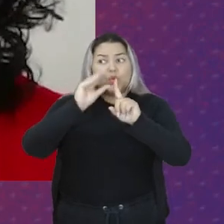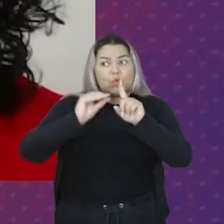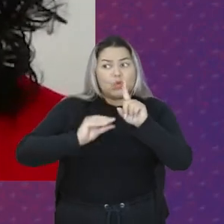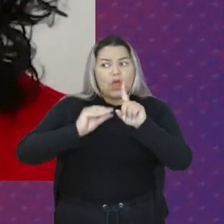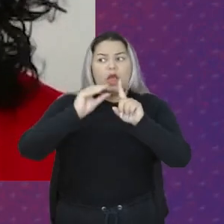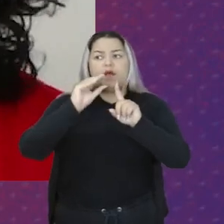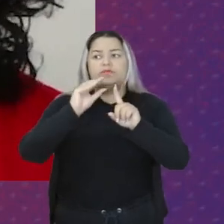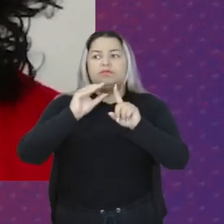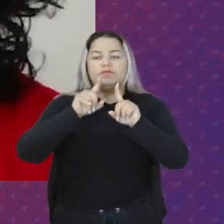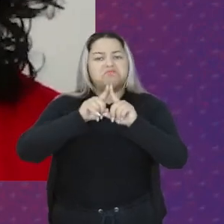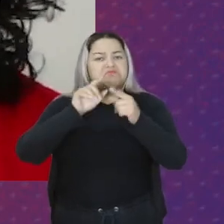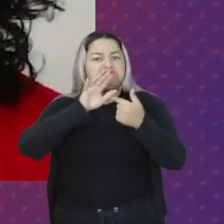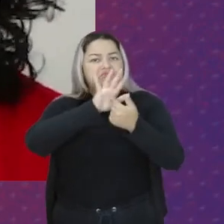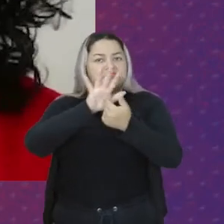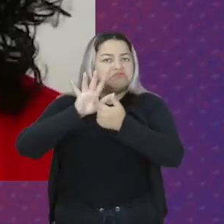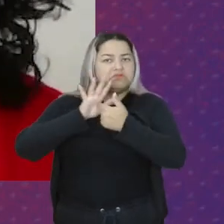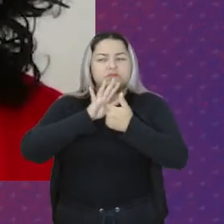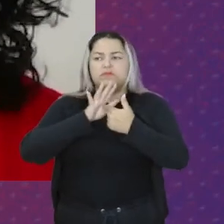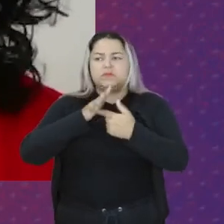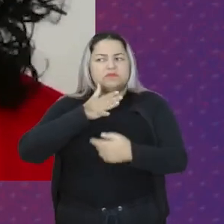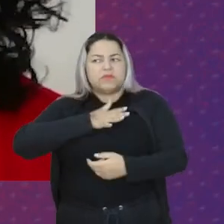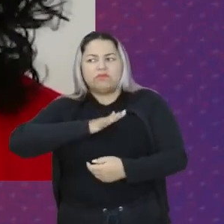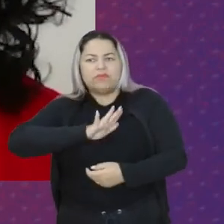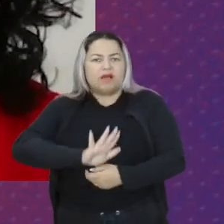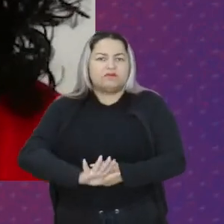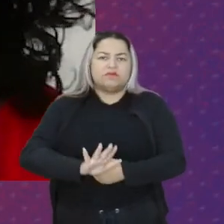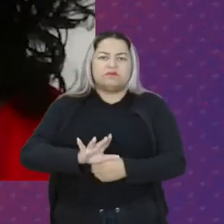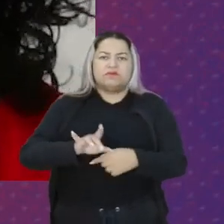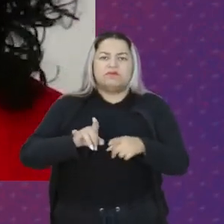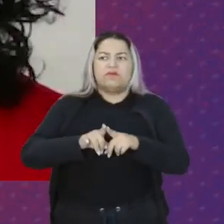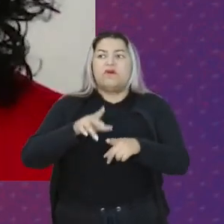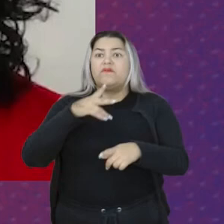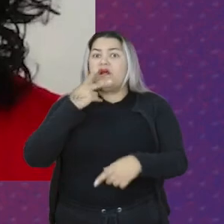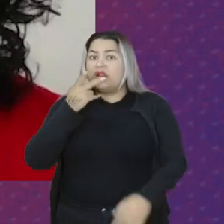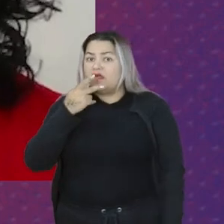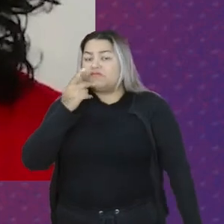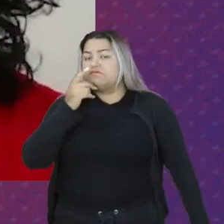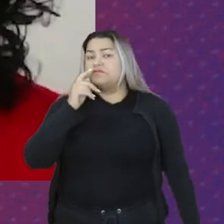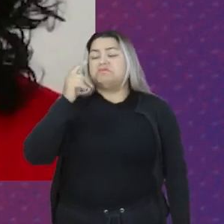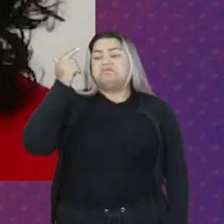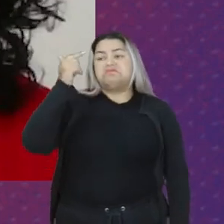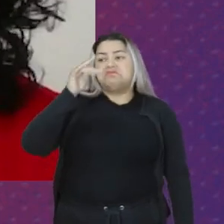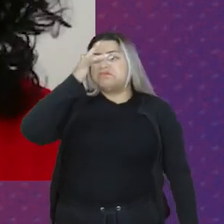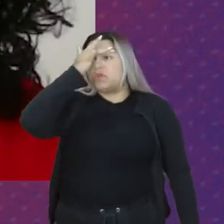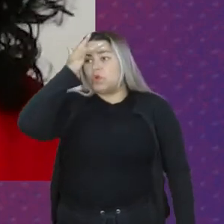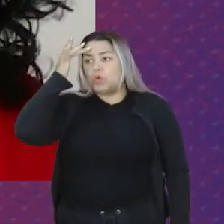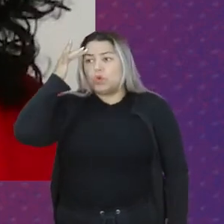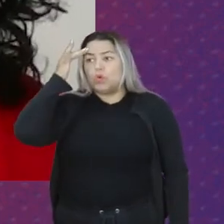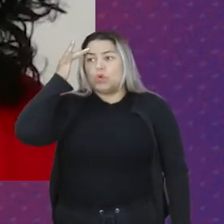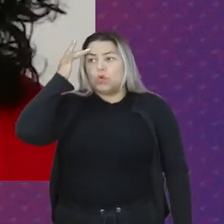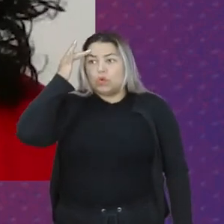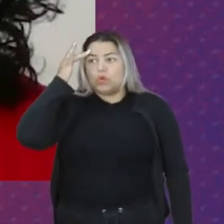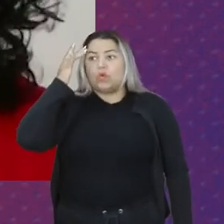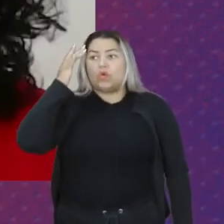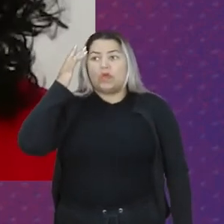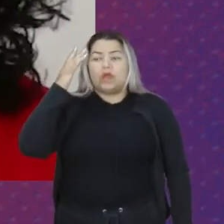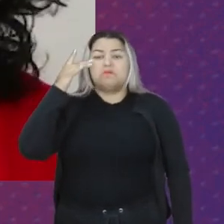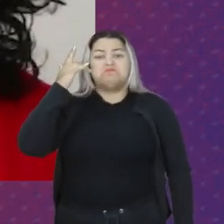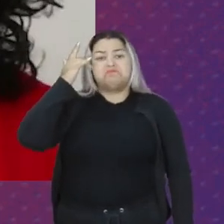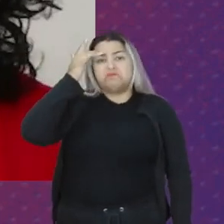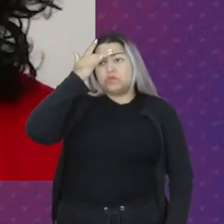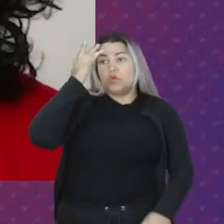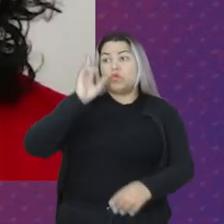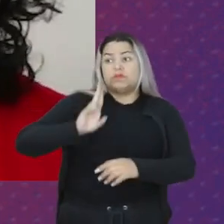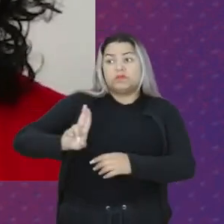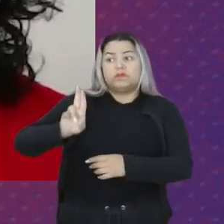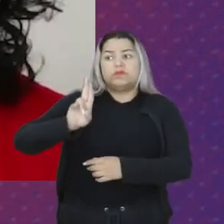e demonstrar que não está gostando ou até dizer que vai contar para alguém, o adulto ainda